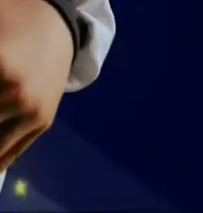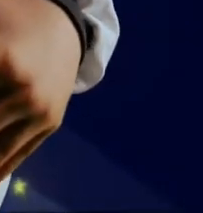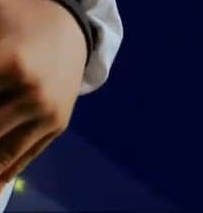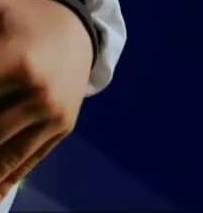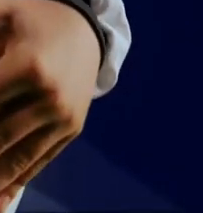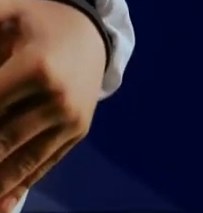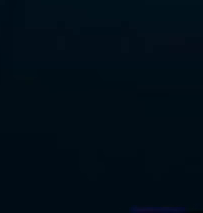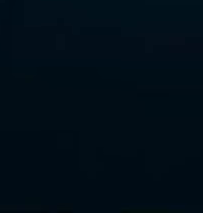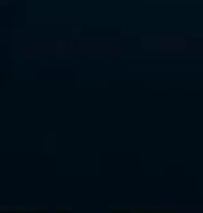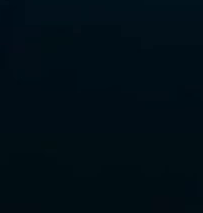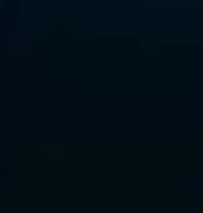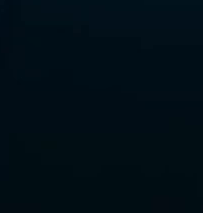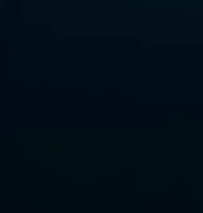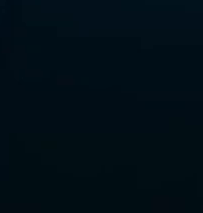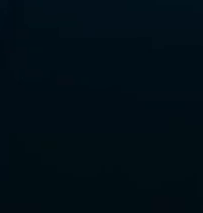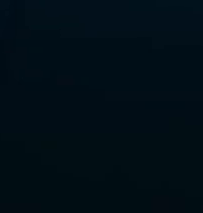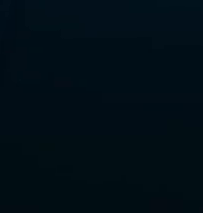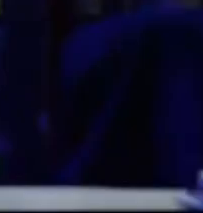páginas